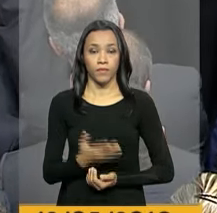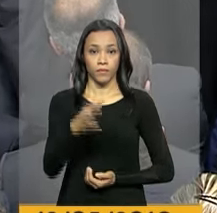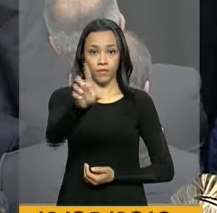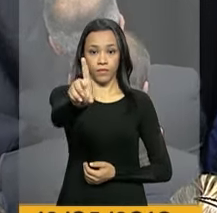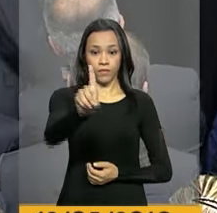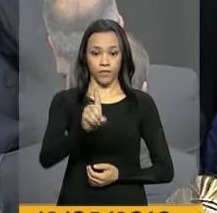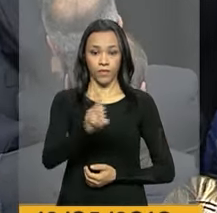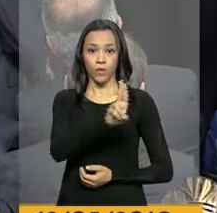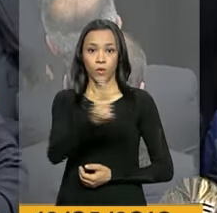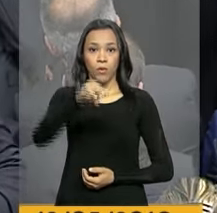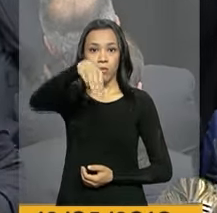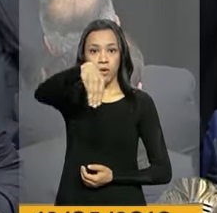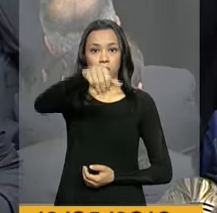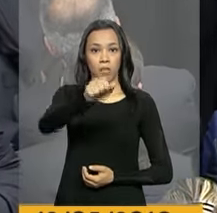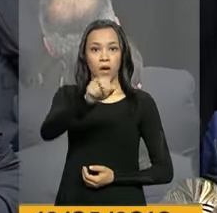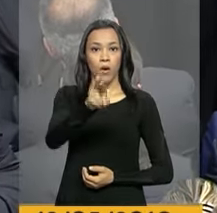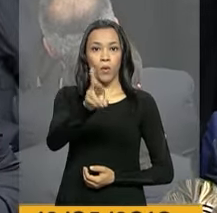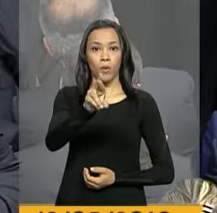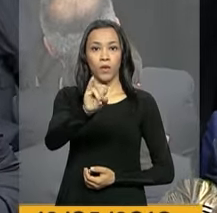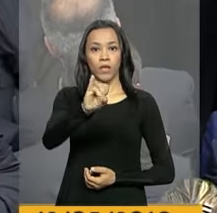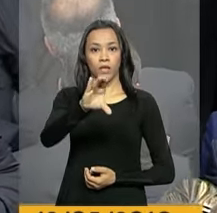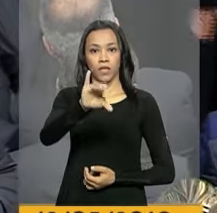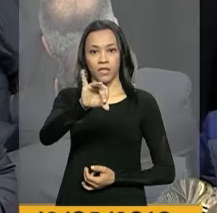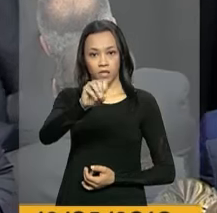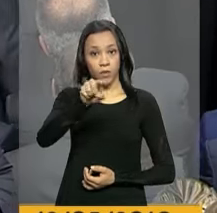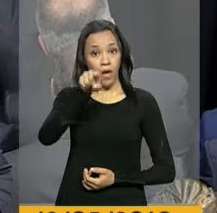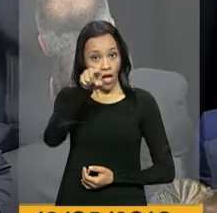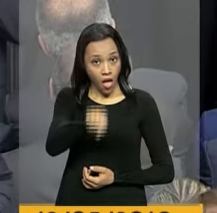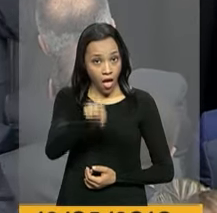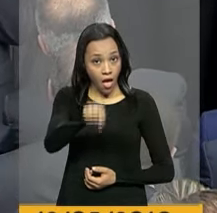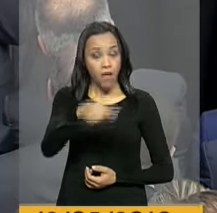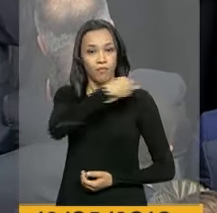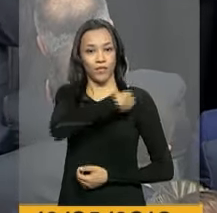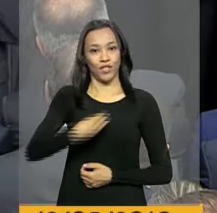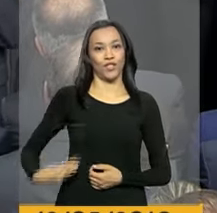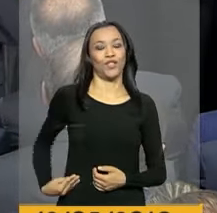Maurício Quintela, Ministro de Estado dos Transportes.